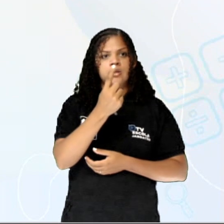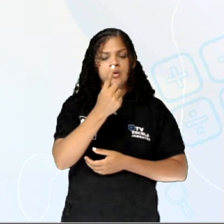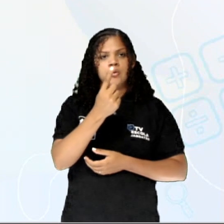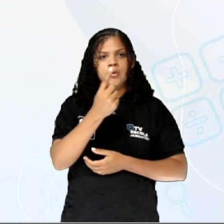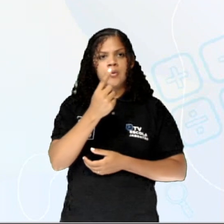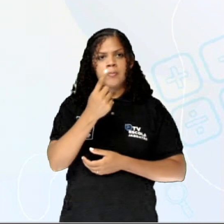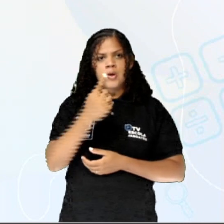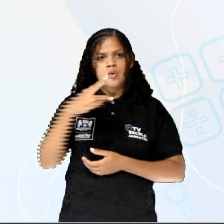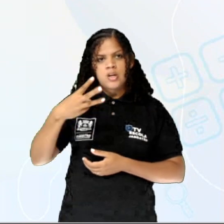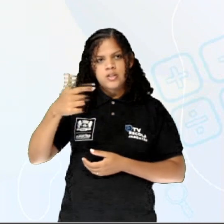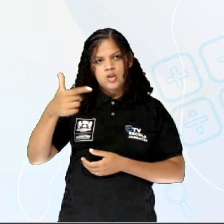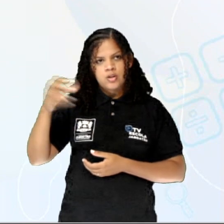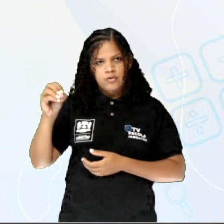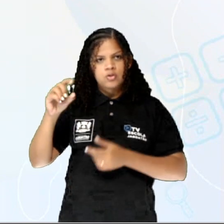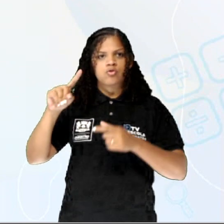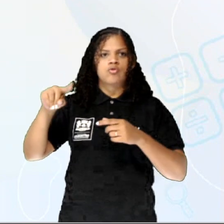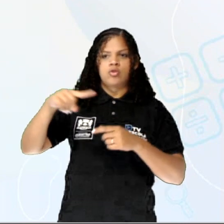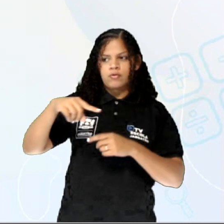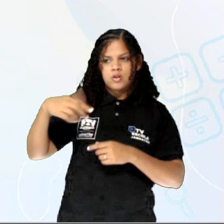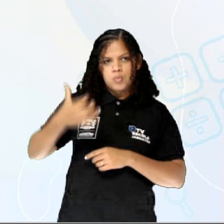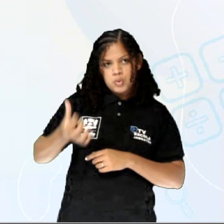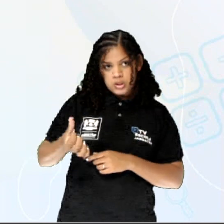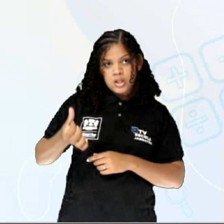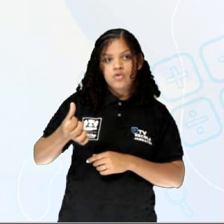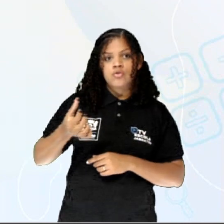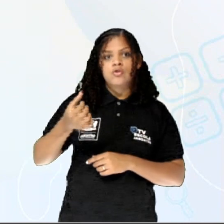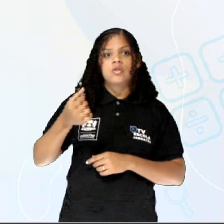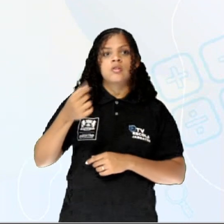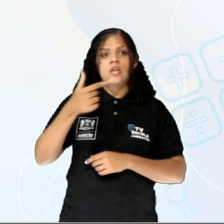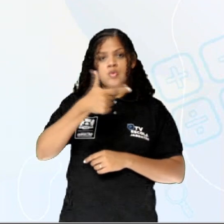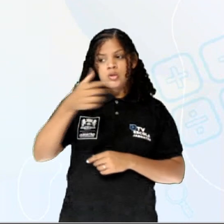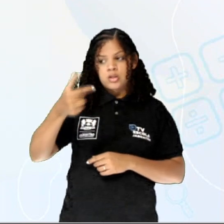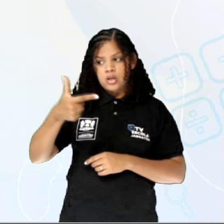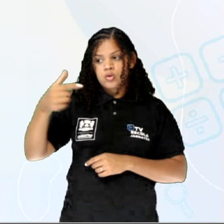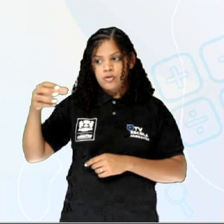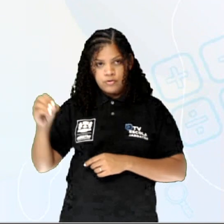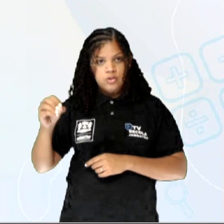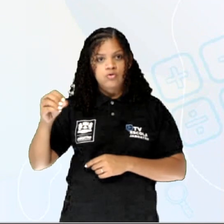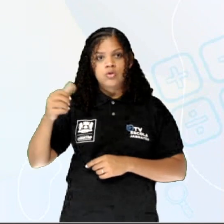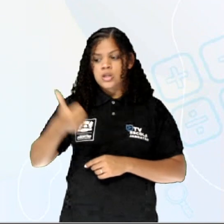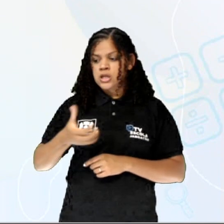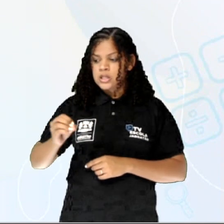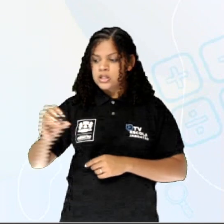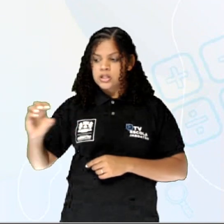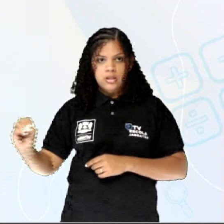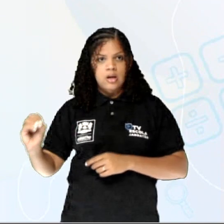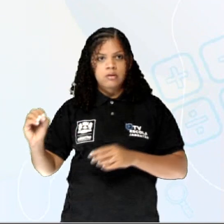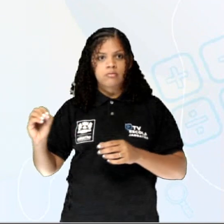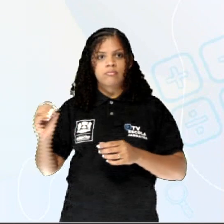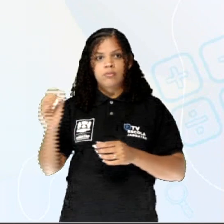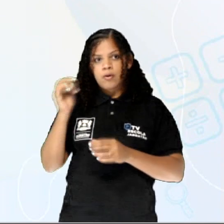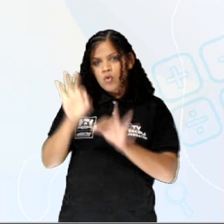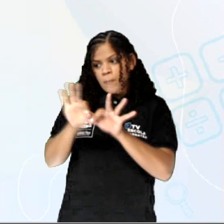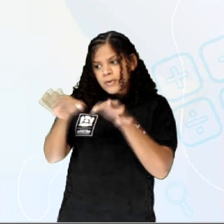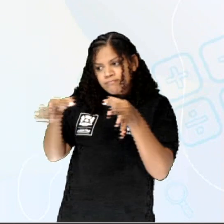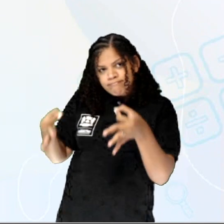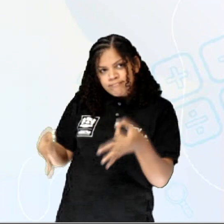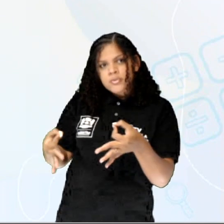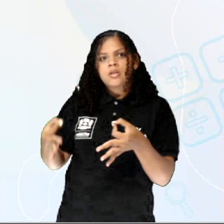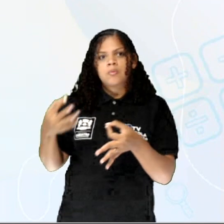vezes 1.320 sobre 800. A gente precisa dar um trato aqui nesse cálculo, que ele está cheio de número grande, né? Mas a gente